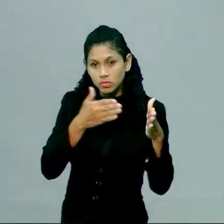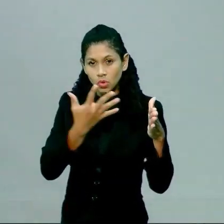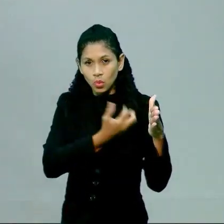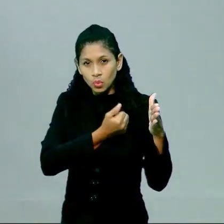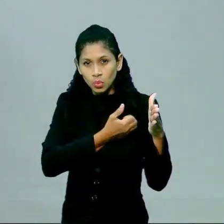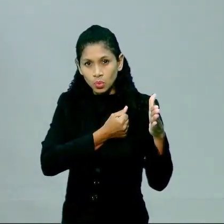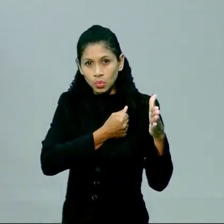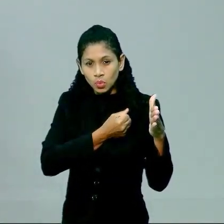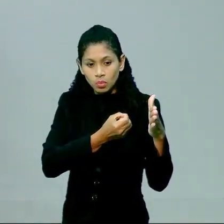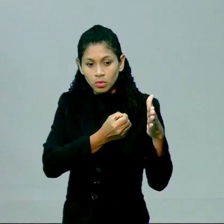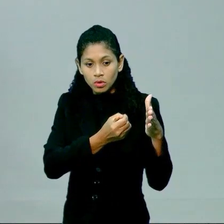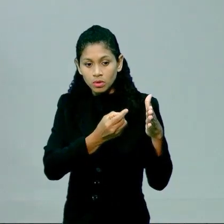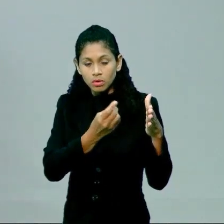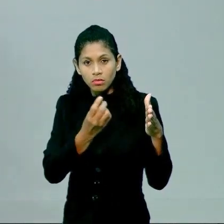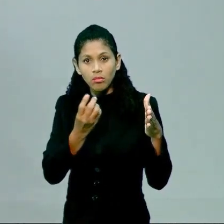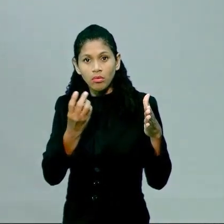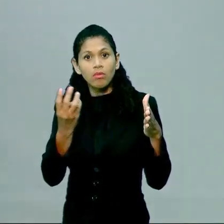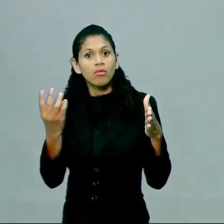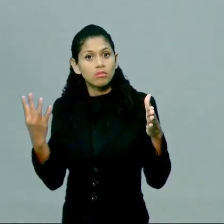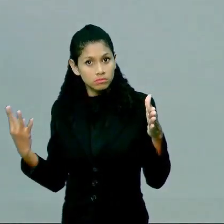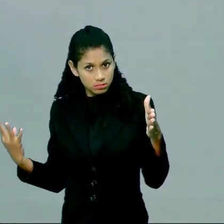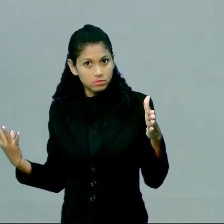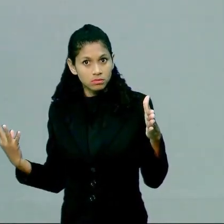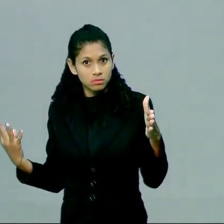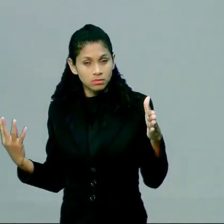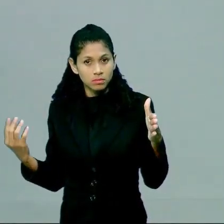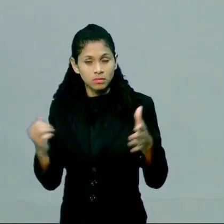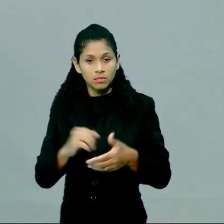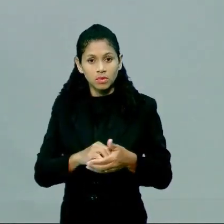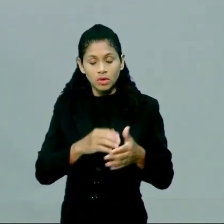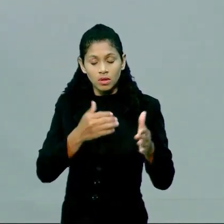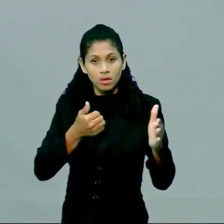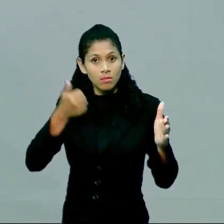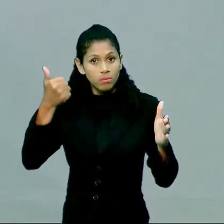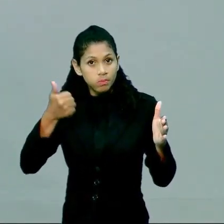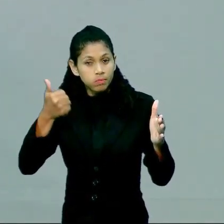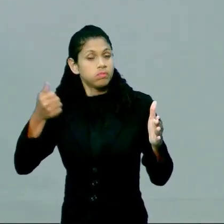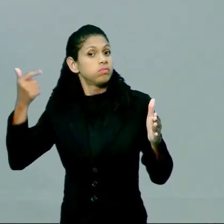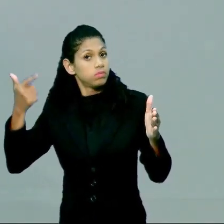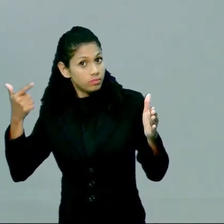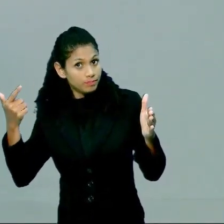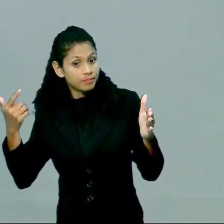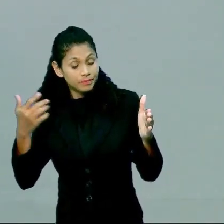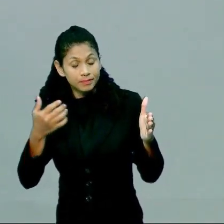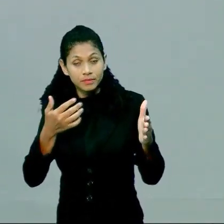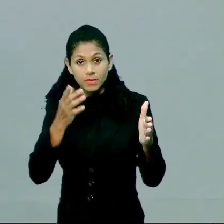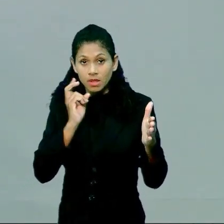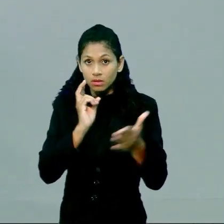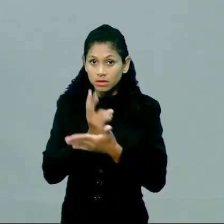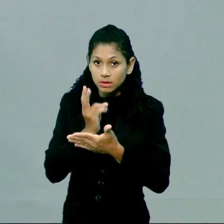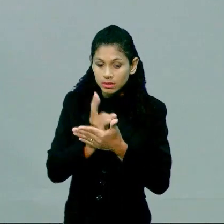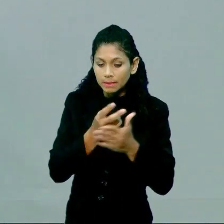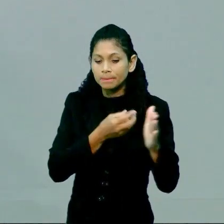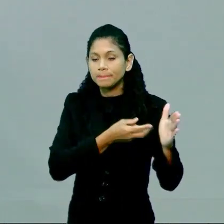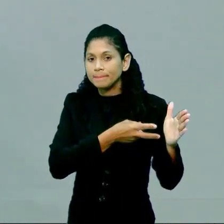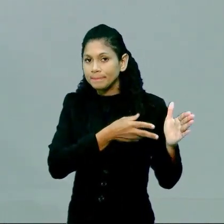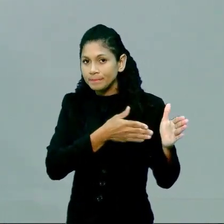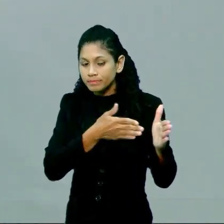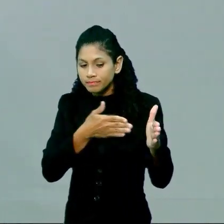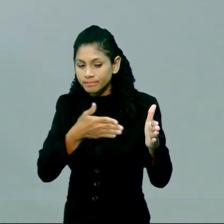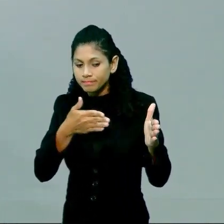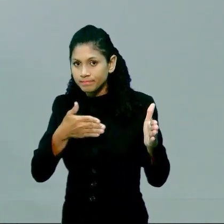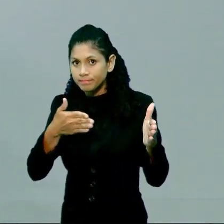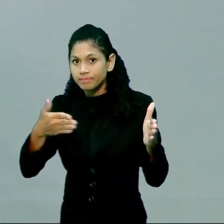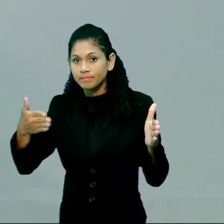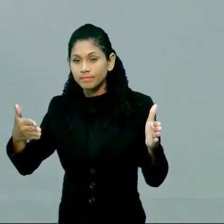você lembrasse automaticamente do número que tem uma variante, tem uma variável, perdão, o número que